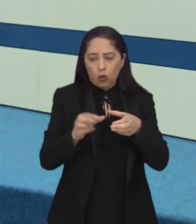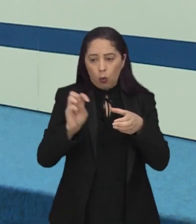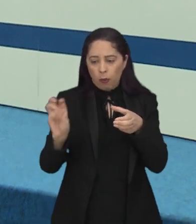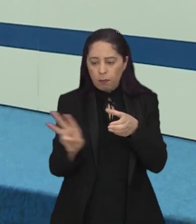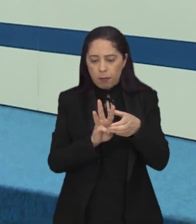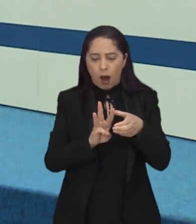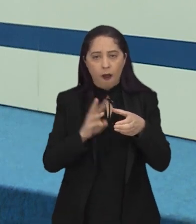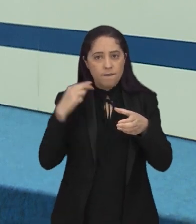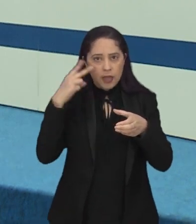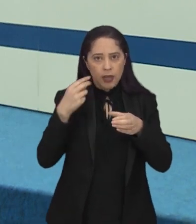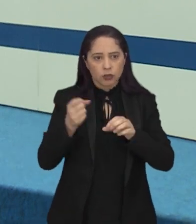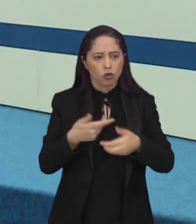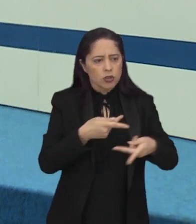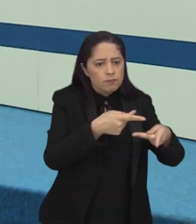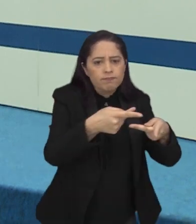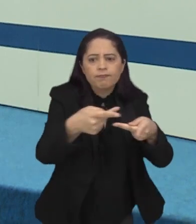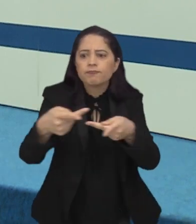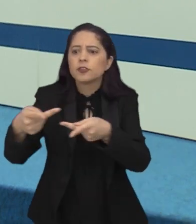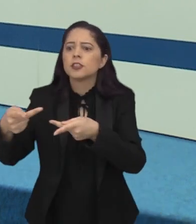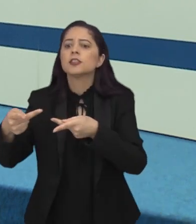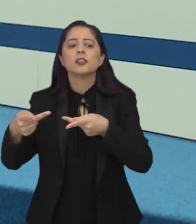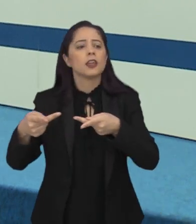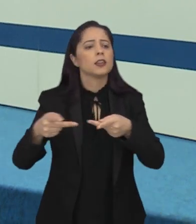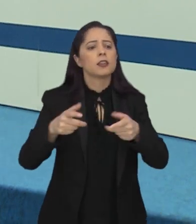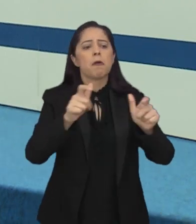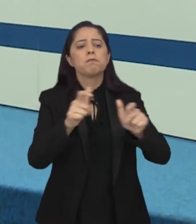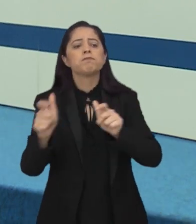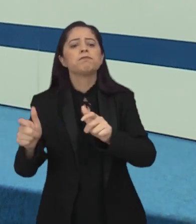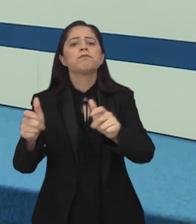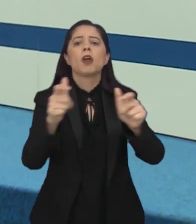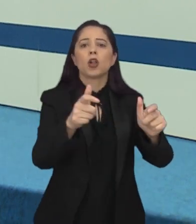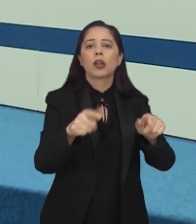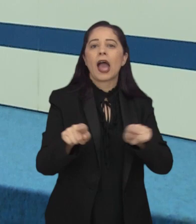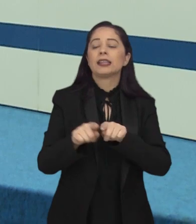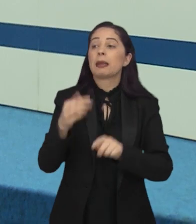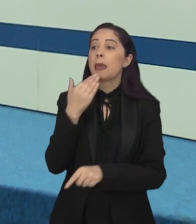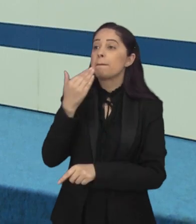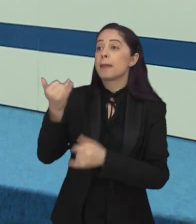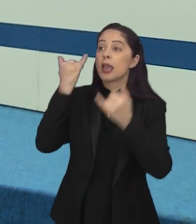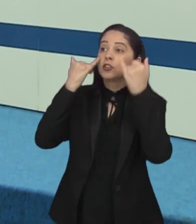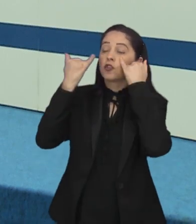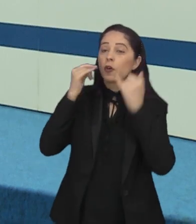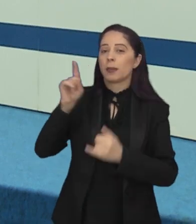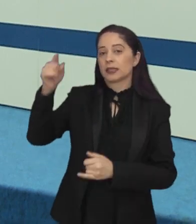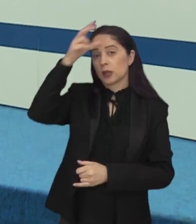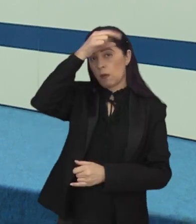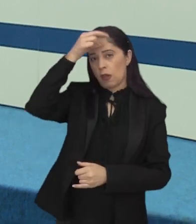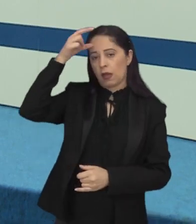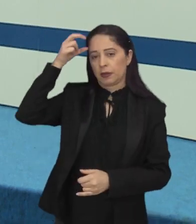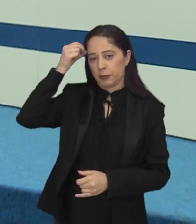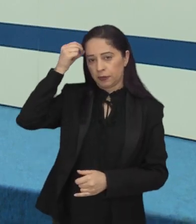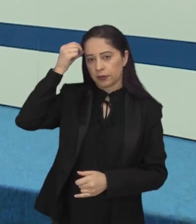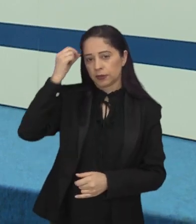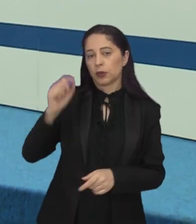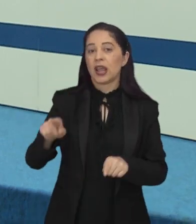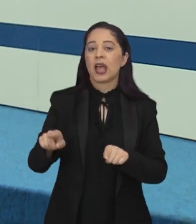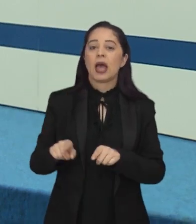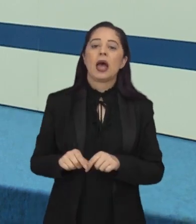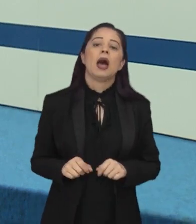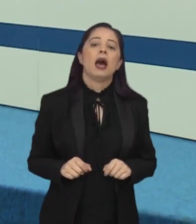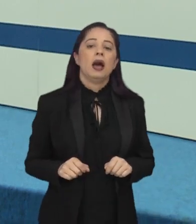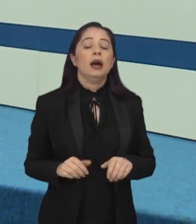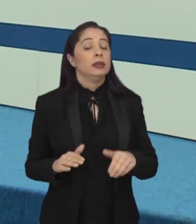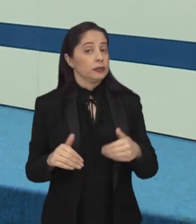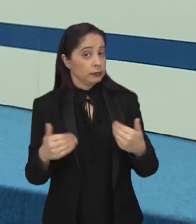as informações dos órgãos públicos e até pleitear as verbas parlamentares. As frentes permanecem